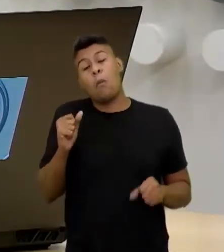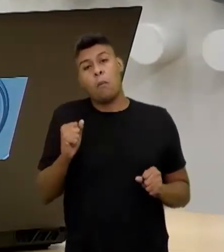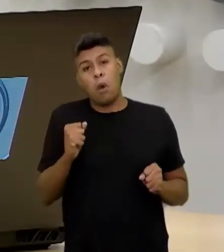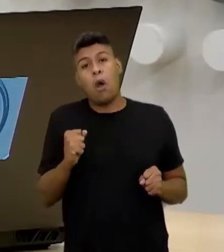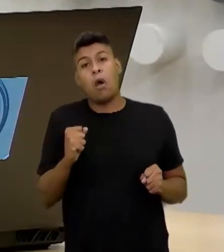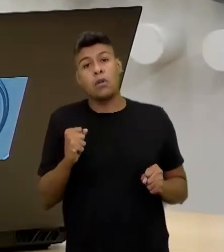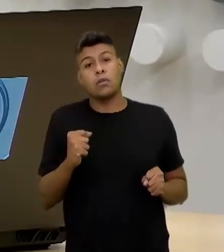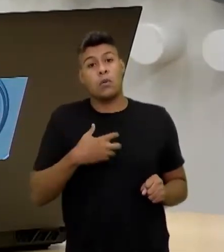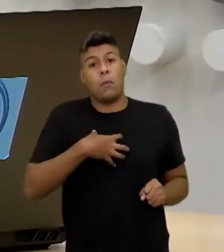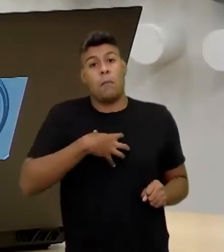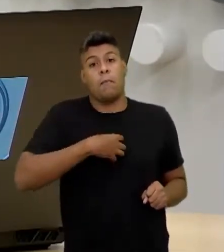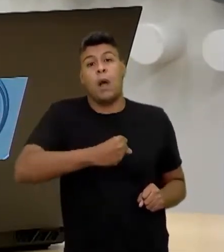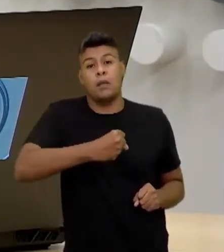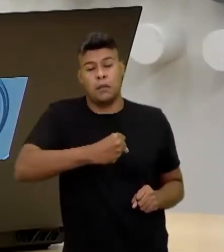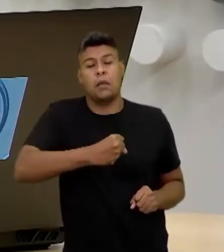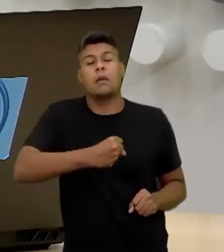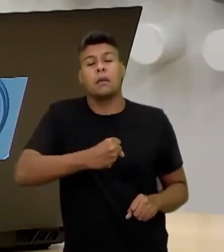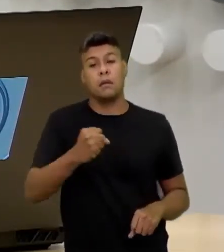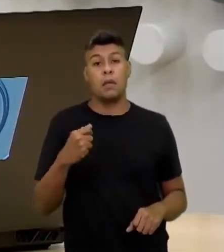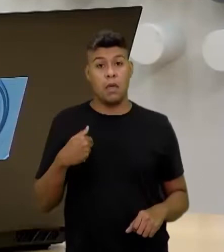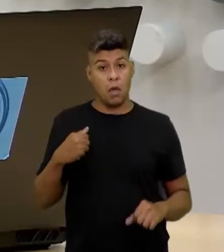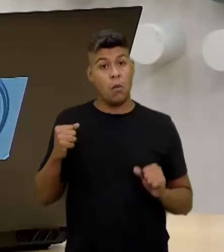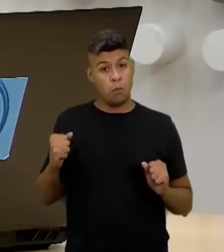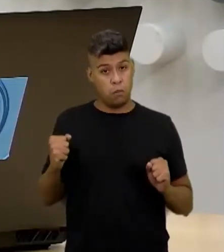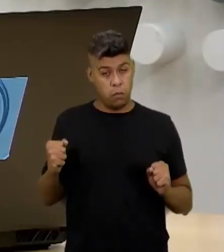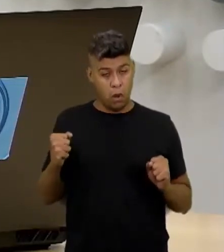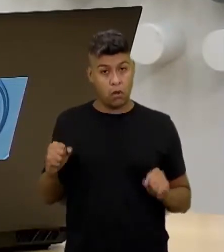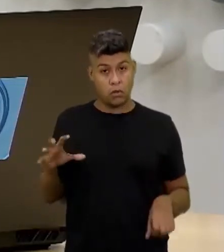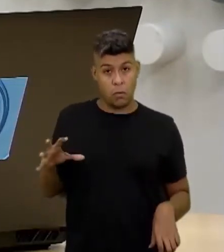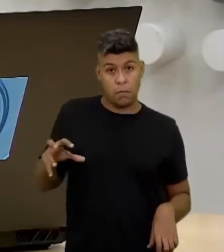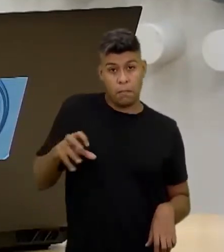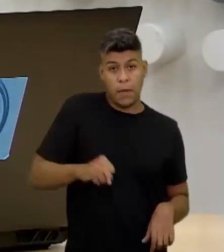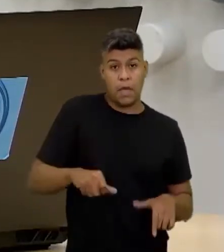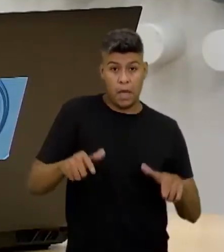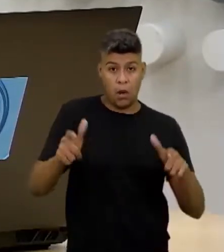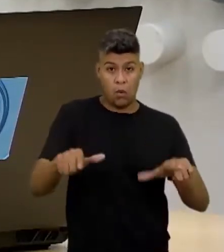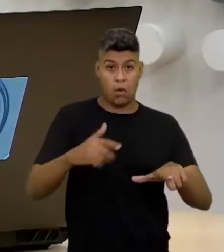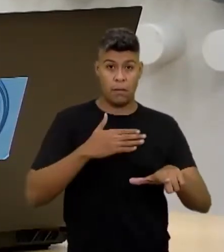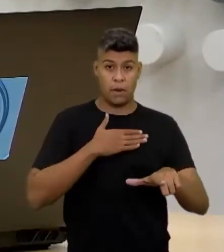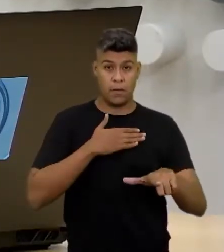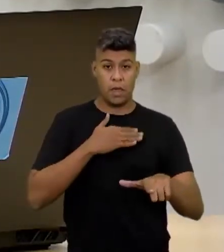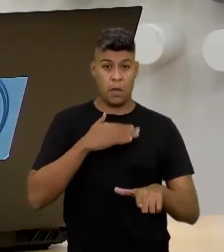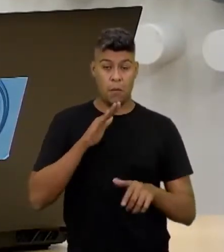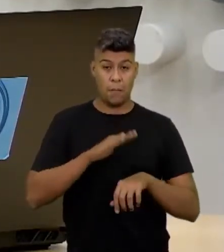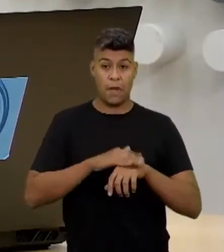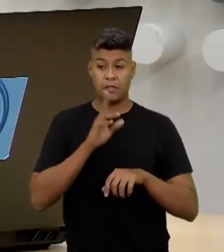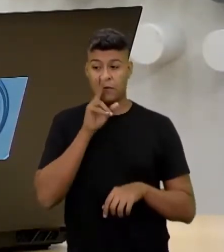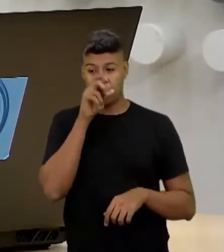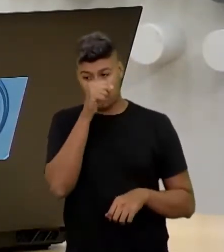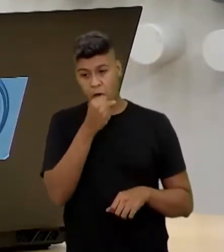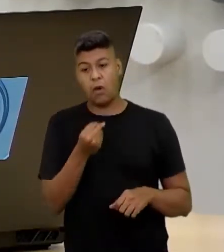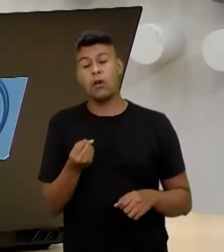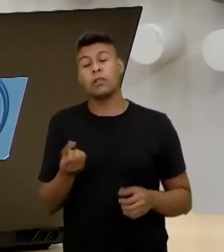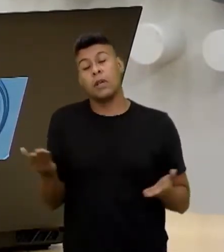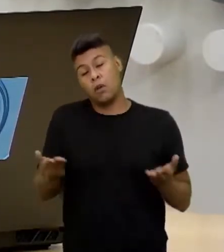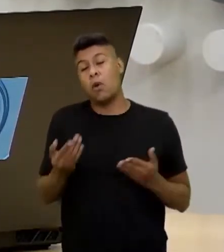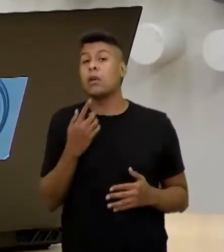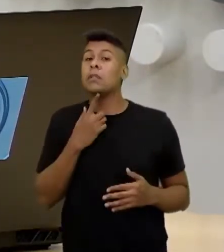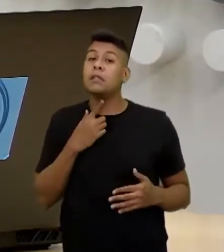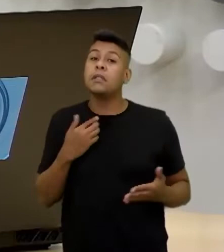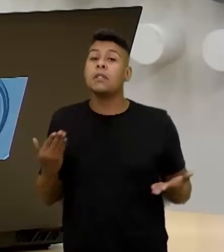assassinato eu tomaria esse esse terreno para mim porque eu sou mais forte e esse é o meu desejo nesse momento